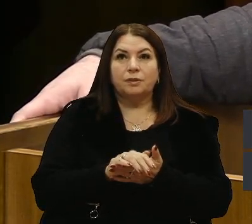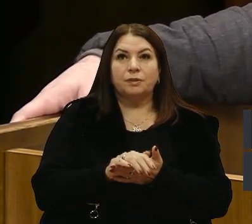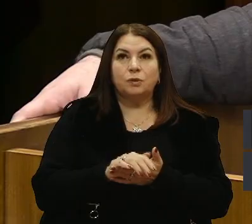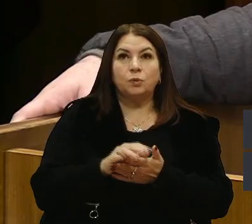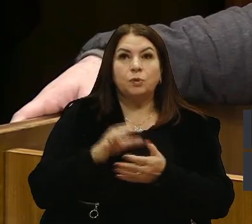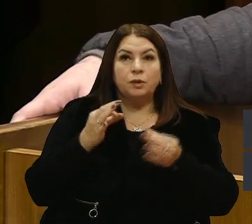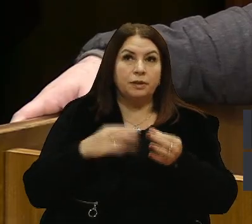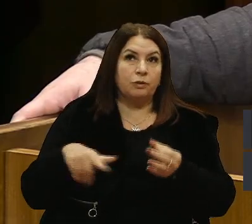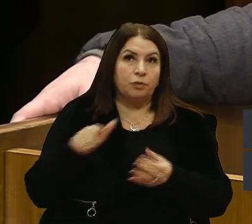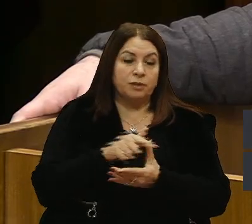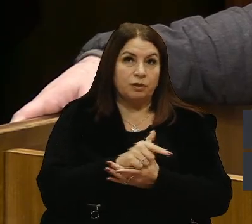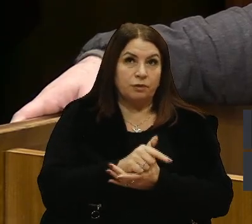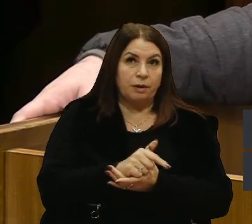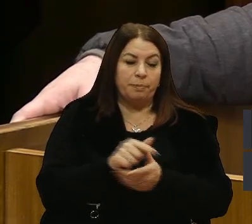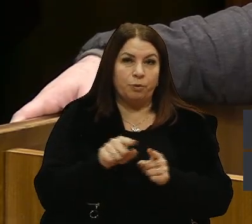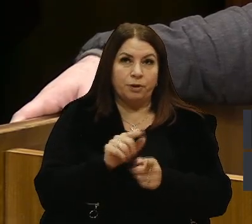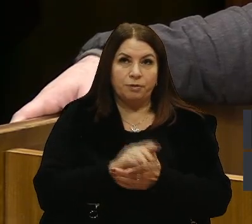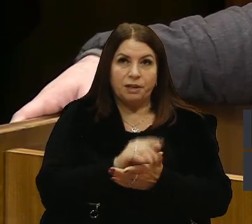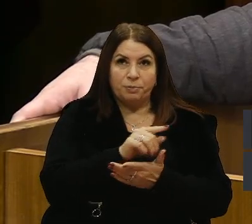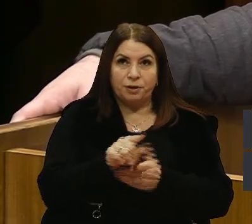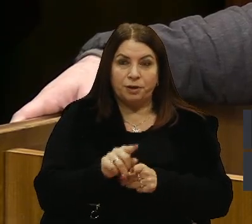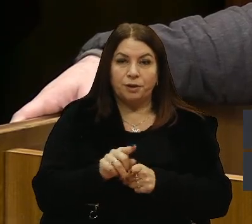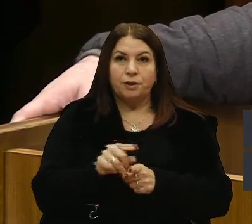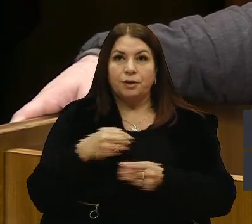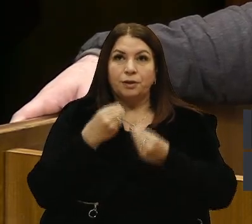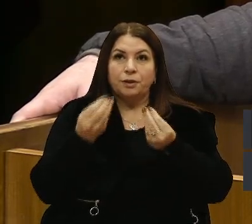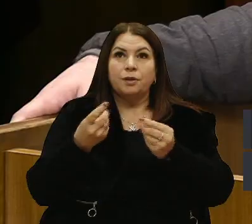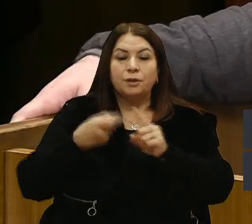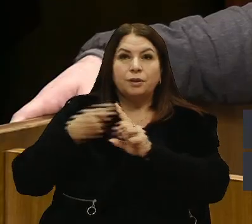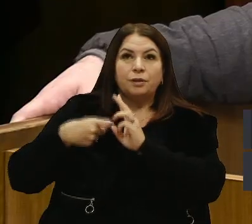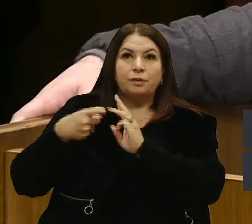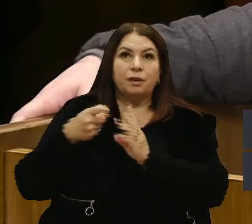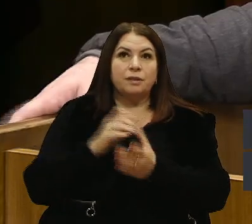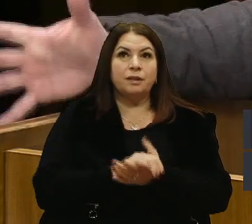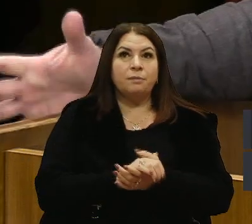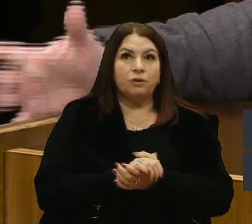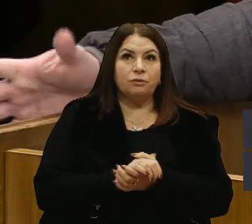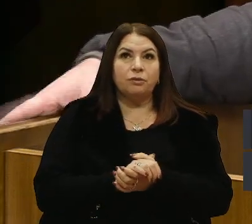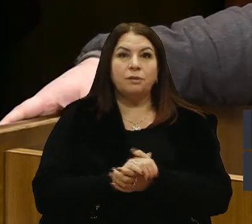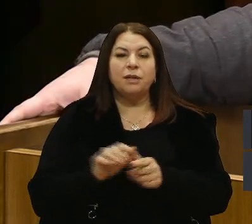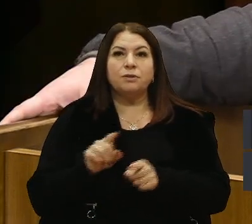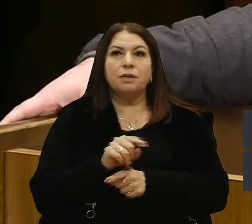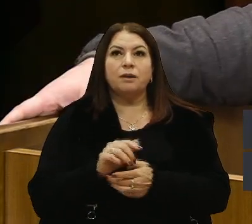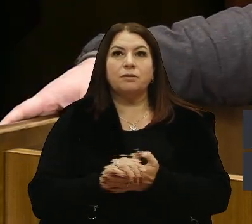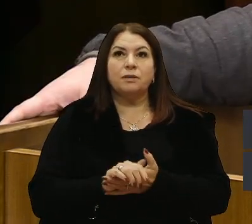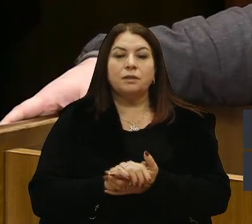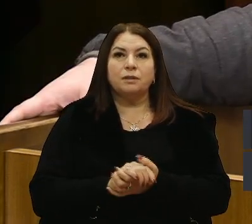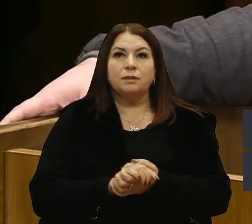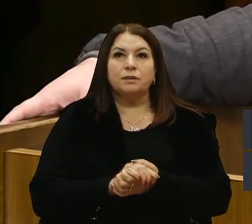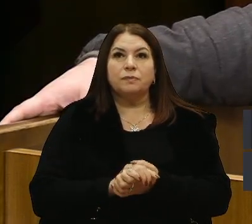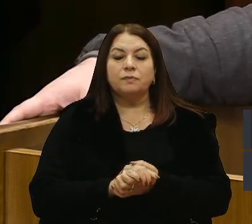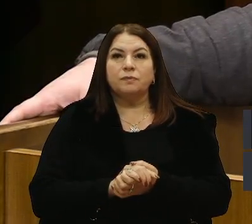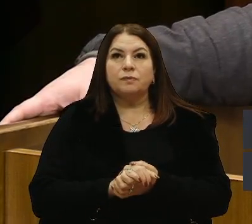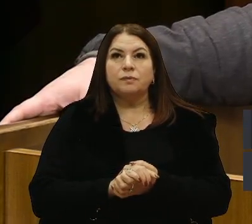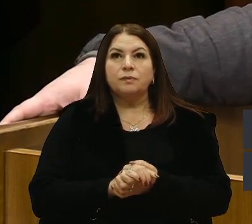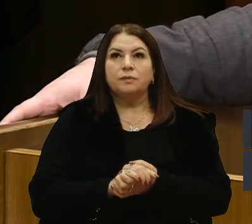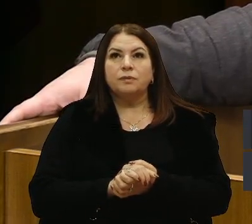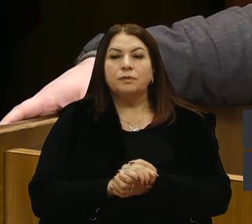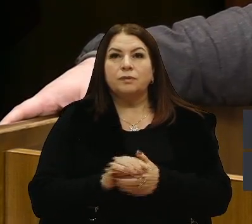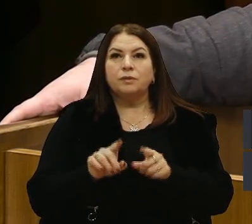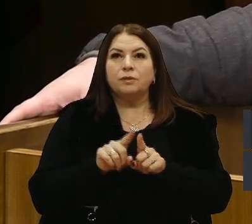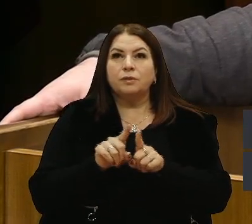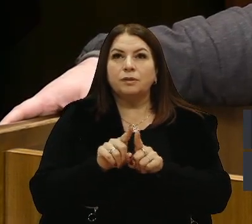nós vamos entregar aí nos próximos meses, esperamos que nos próximos meses, uma sede